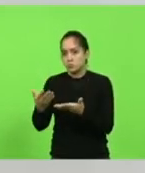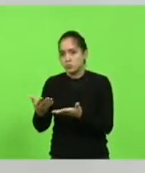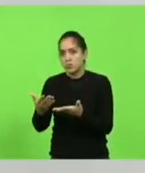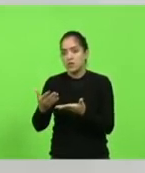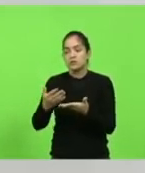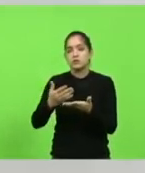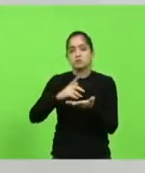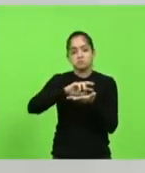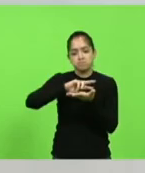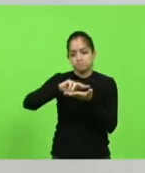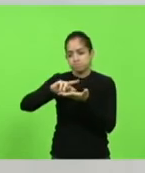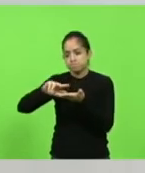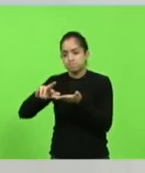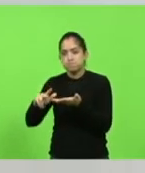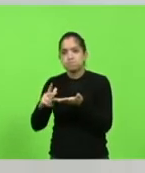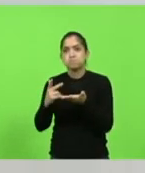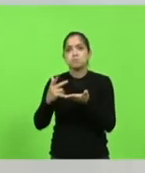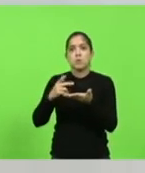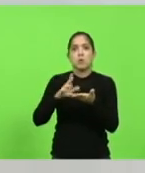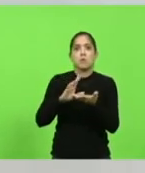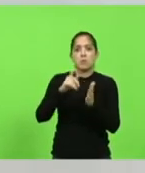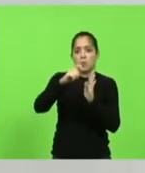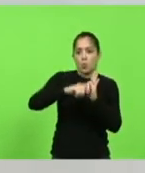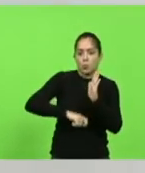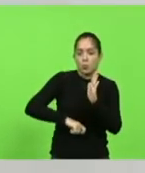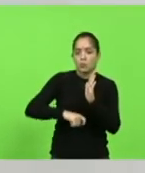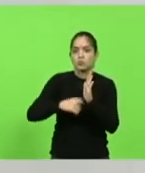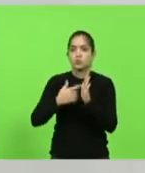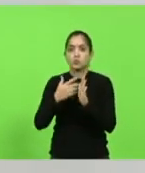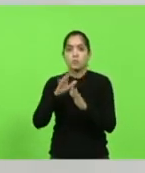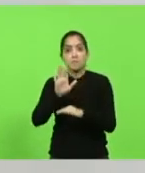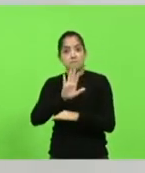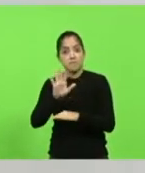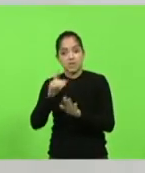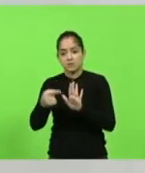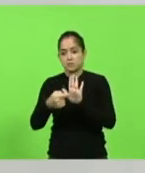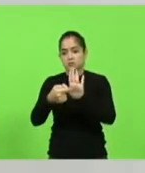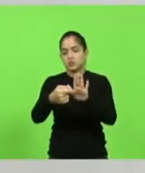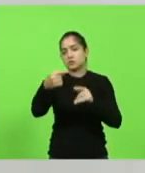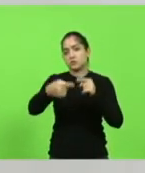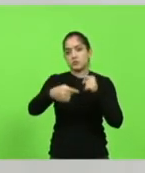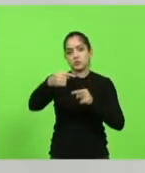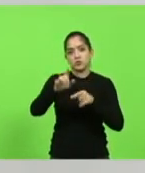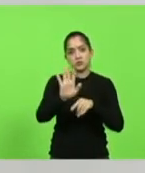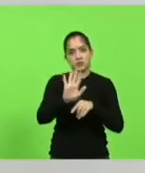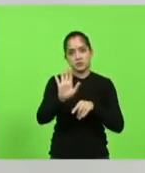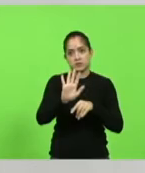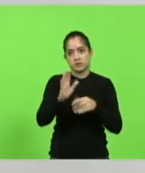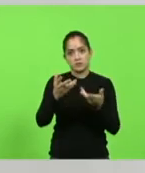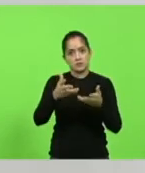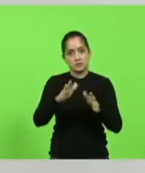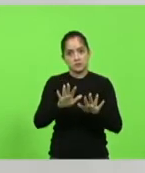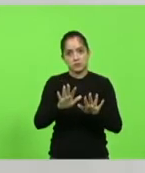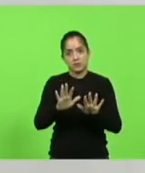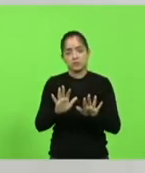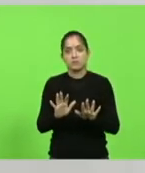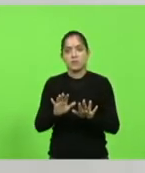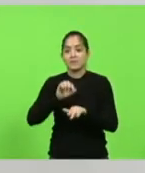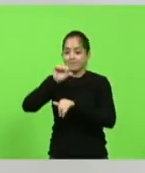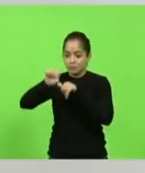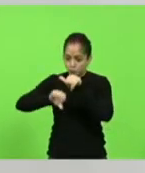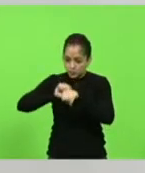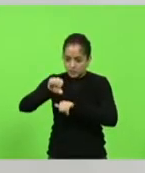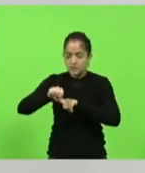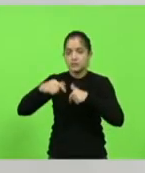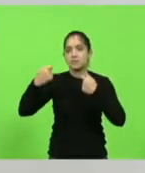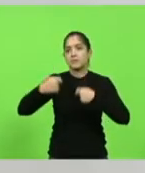antiguidade, seja por concurso público, mas não indicações políticas. Esta é a grande mudança que nós temos que